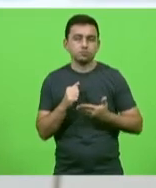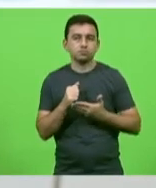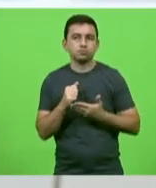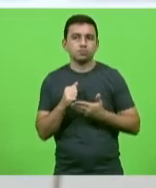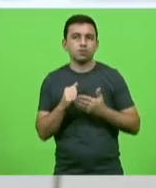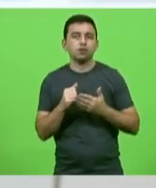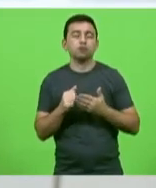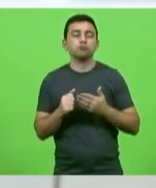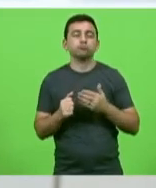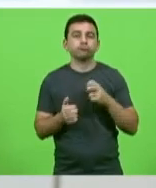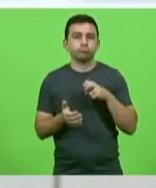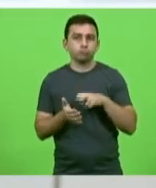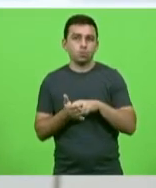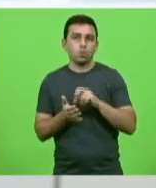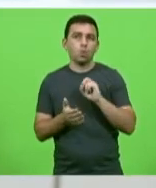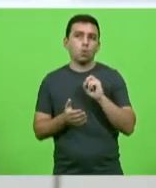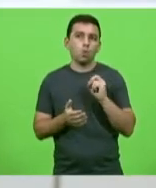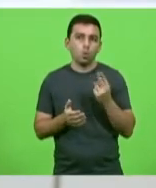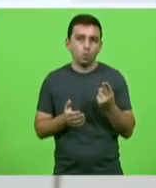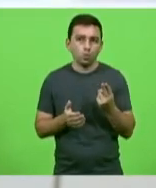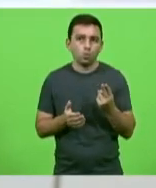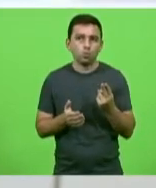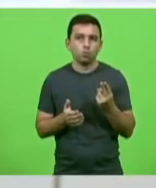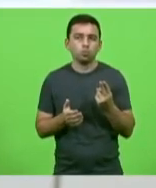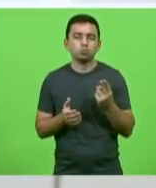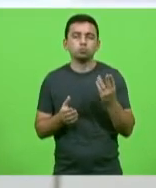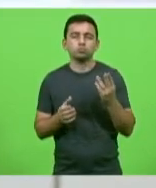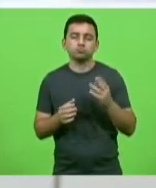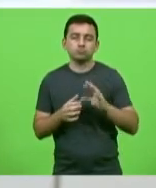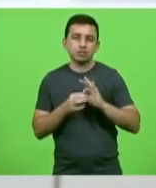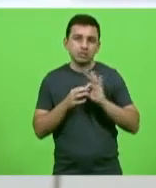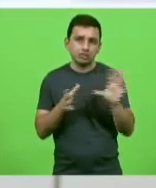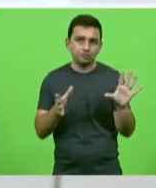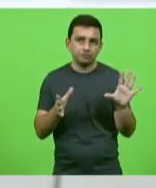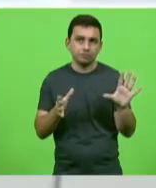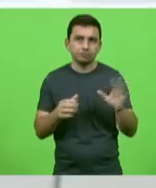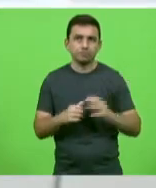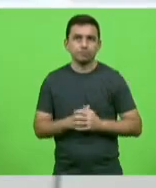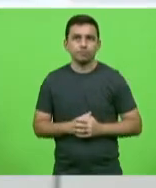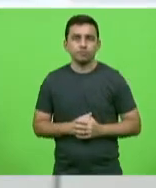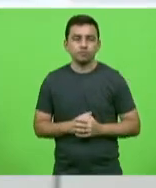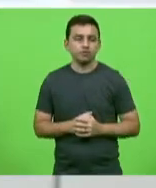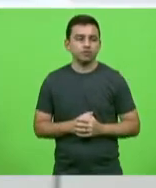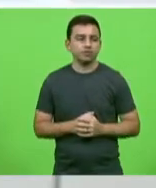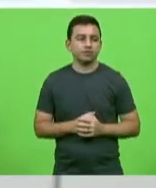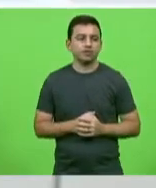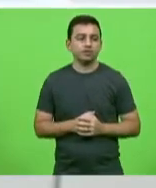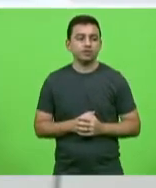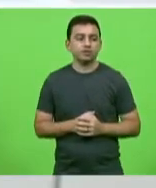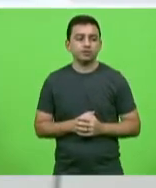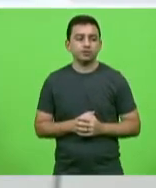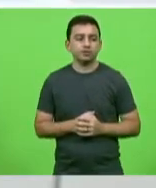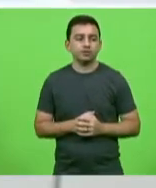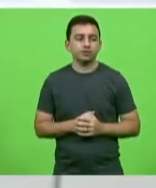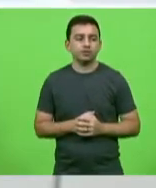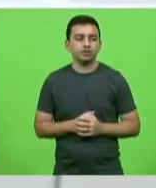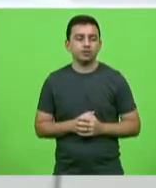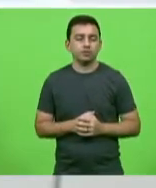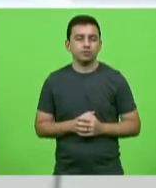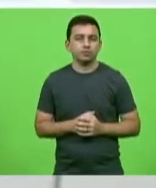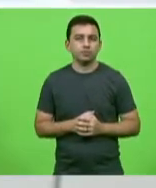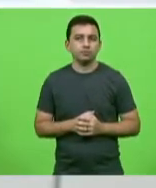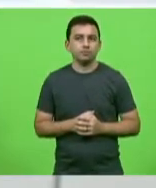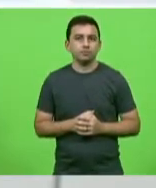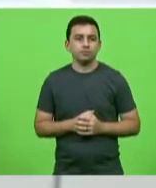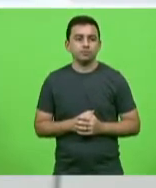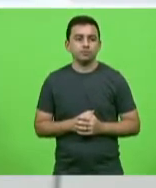condenação ou mesmo uma absorção" E aí